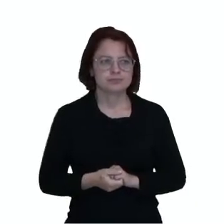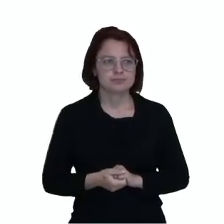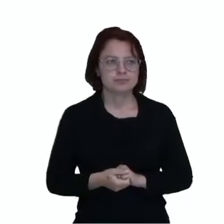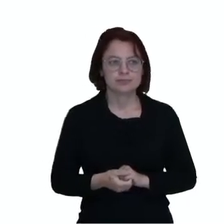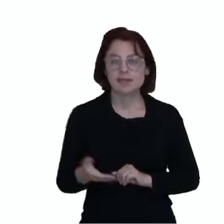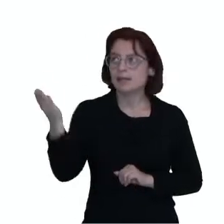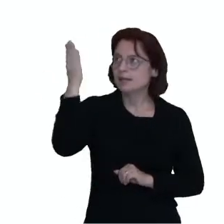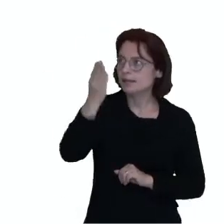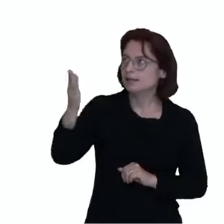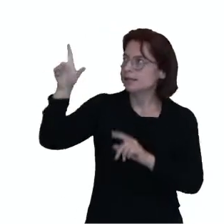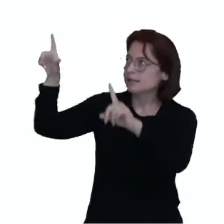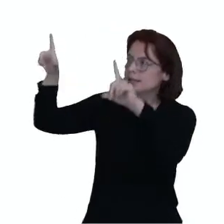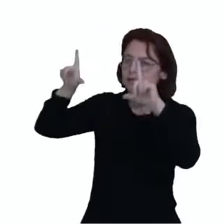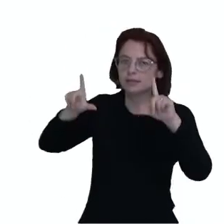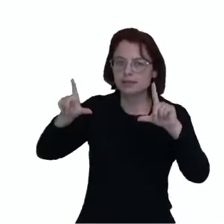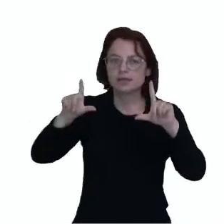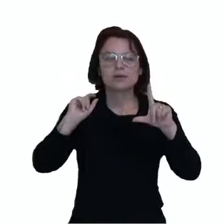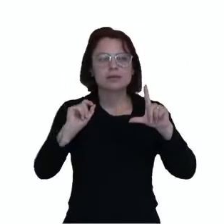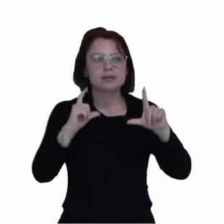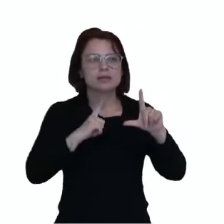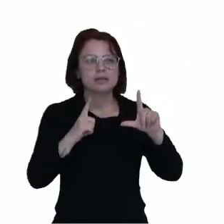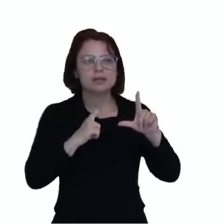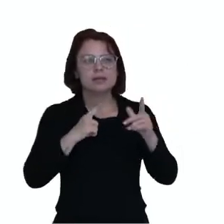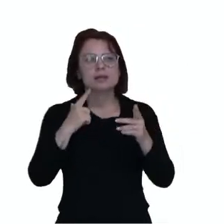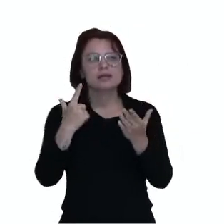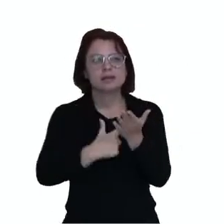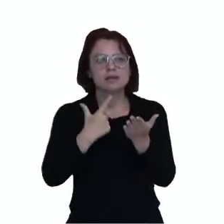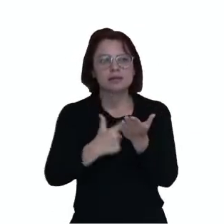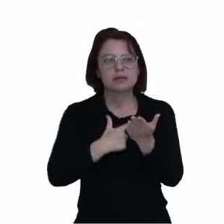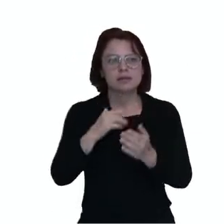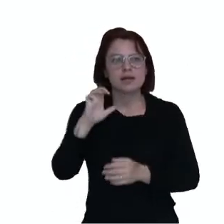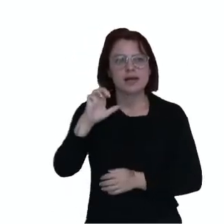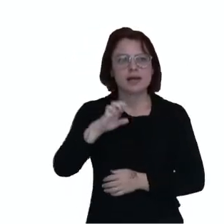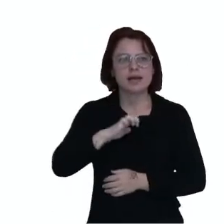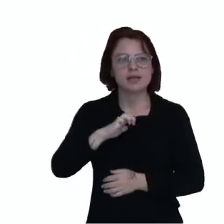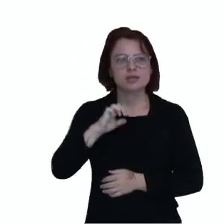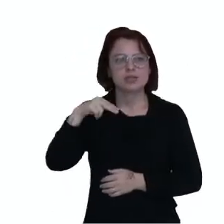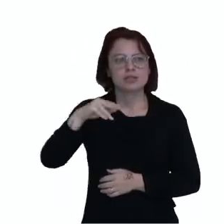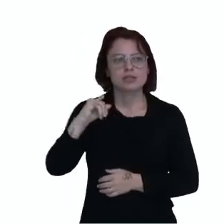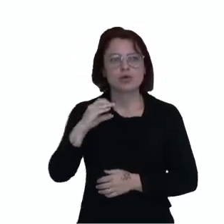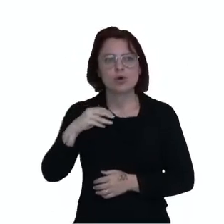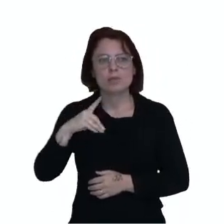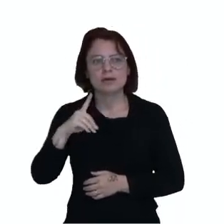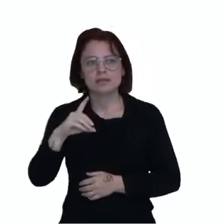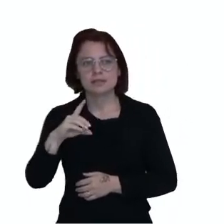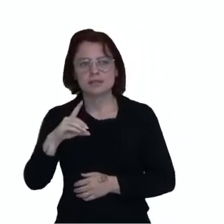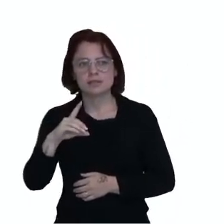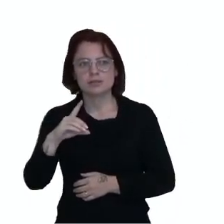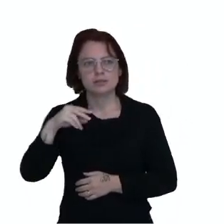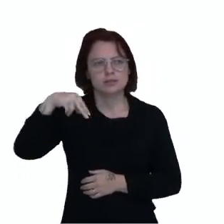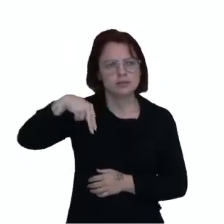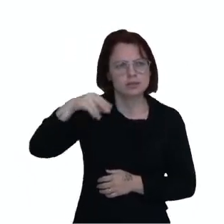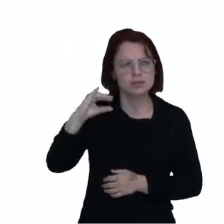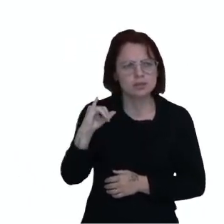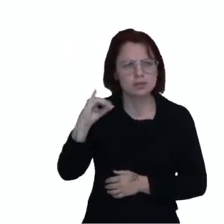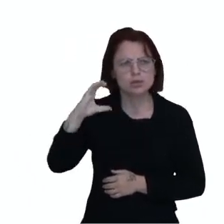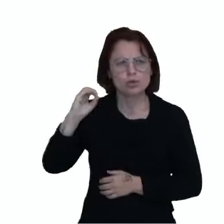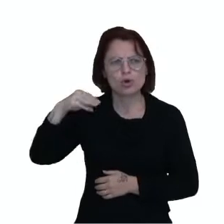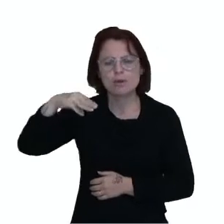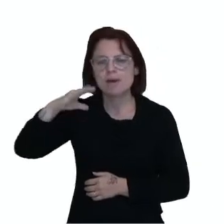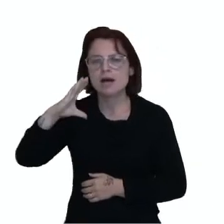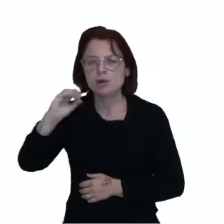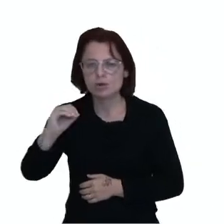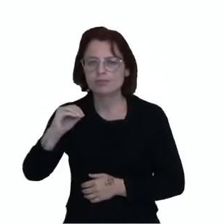tela a gente vê a capa de um livro que é o Ética a Nicômaco, né? O Aristóteles ele faz um livro só para